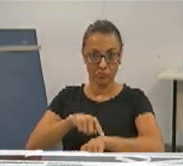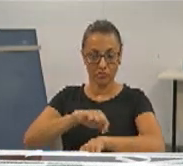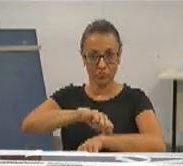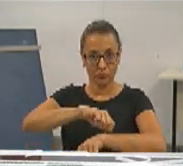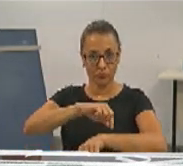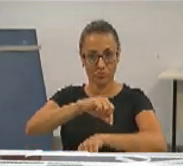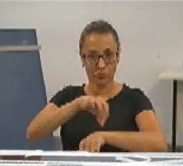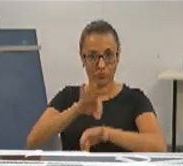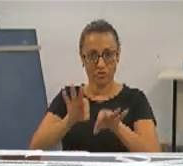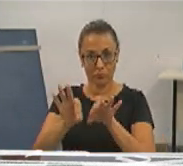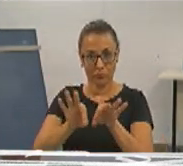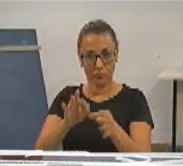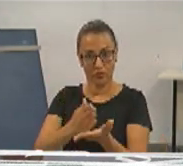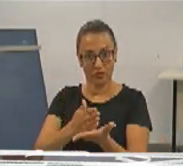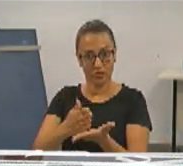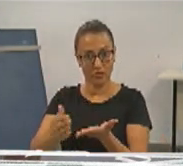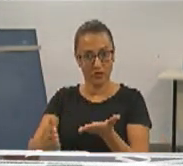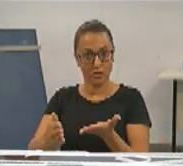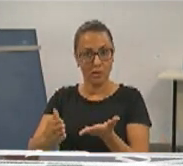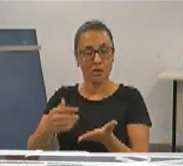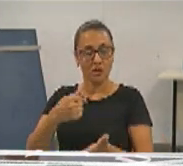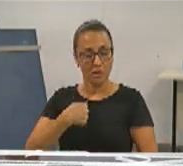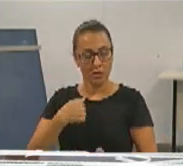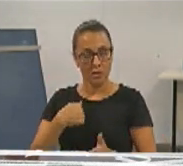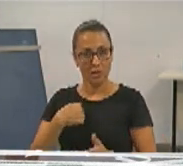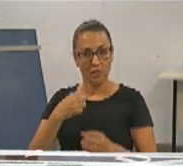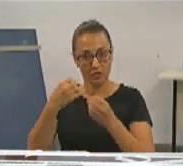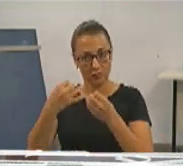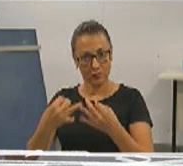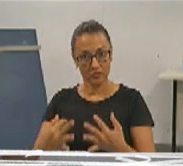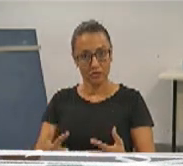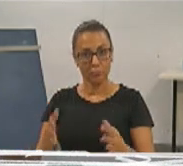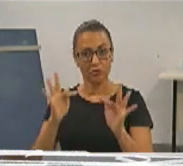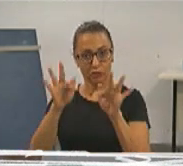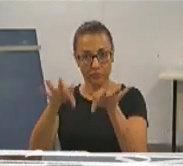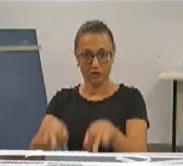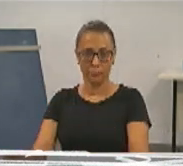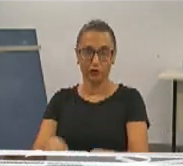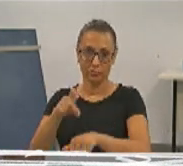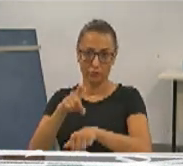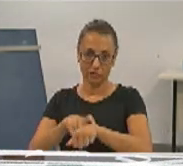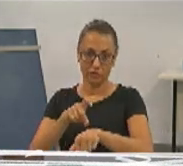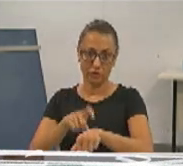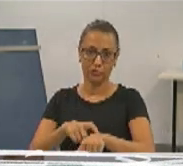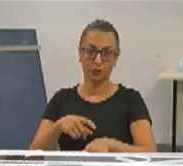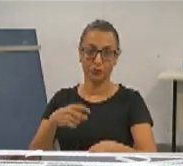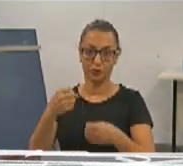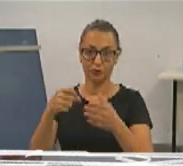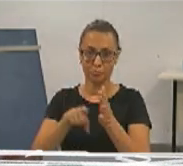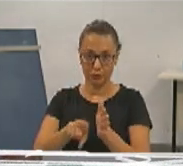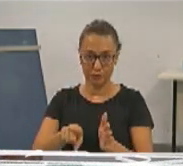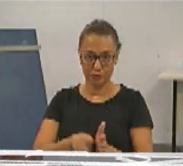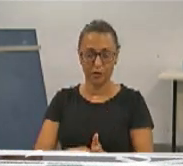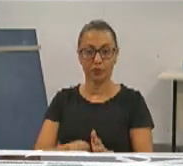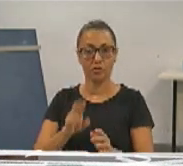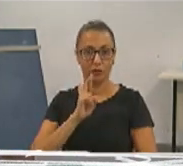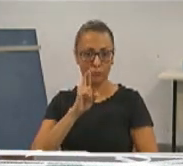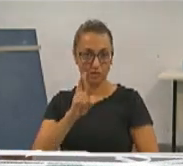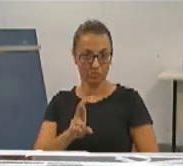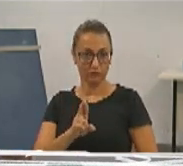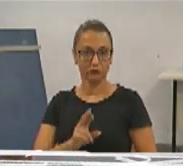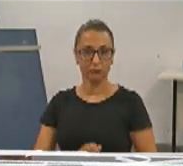para início e eu mesmo indicarei o fim do tempo de fala, tanto para perguntas quanto para